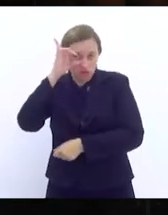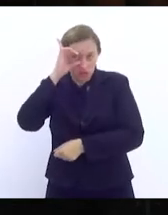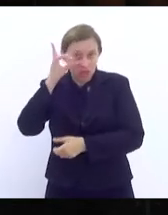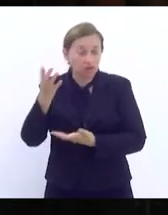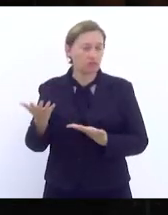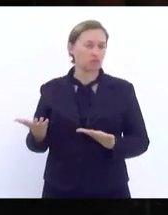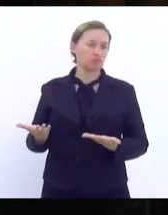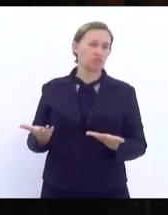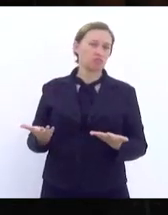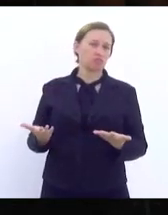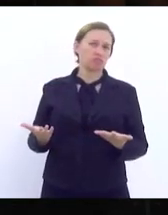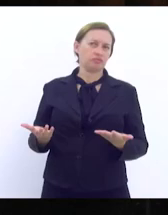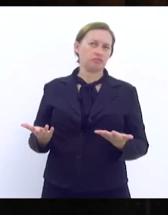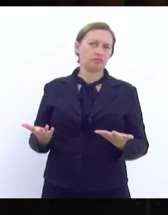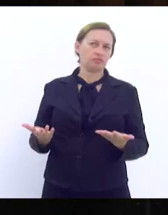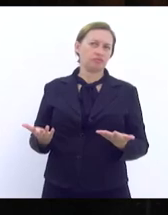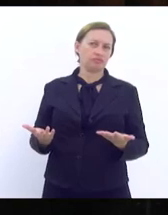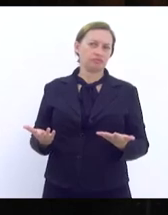ora